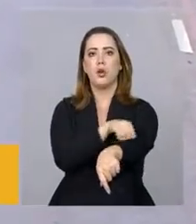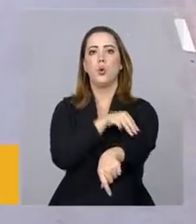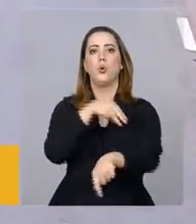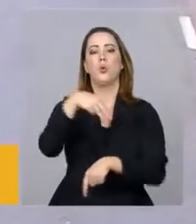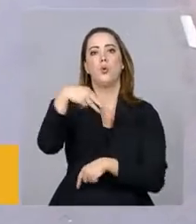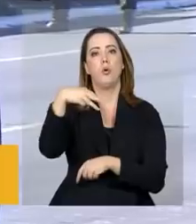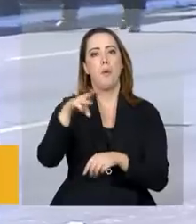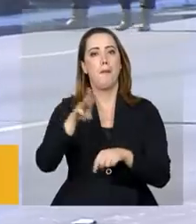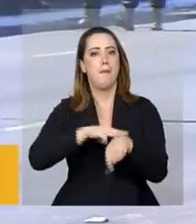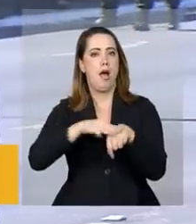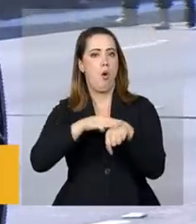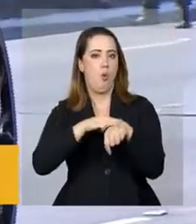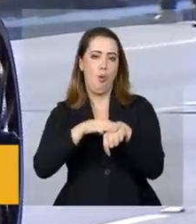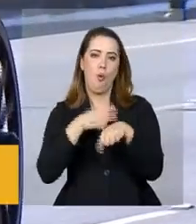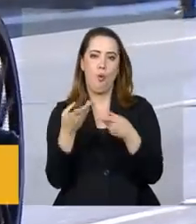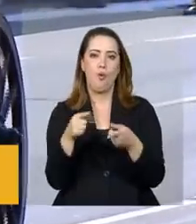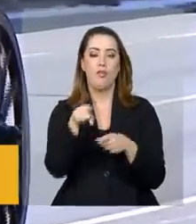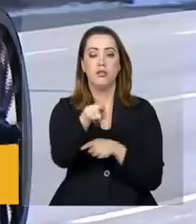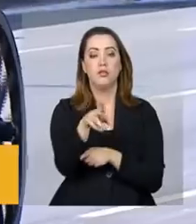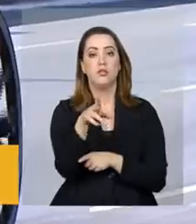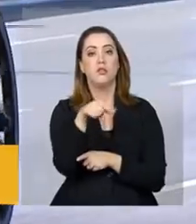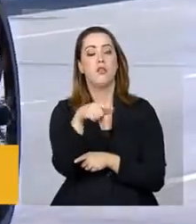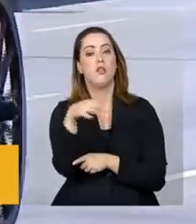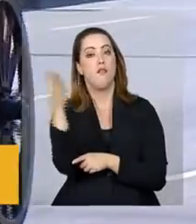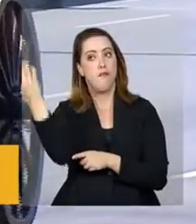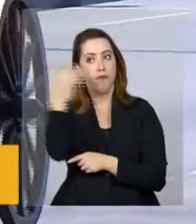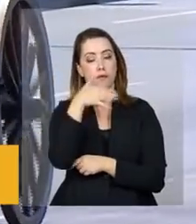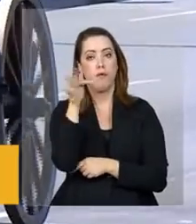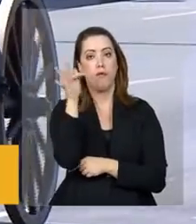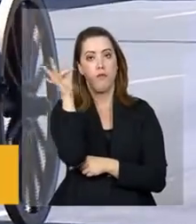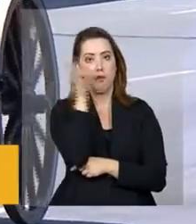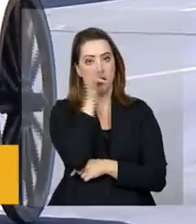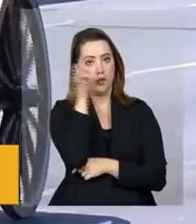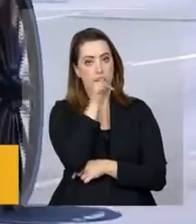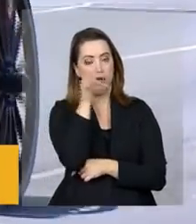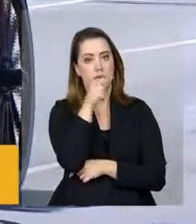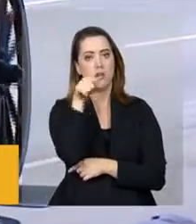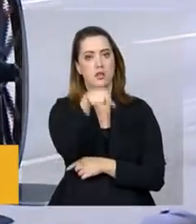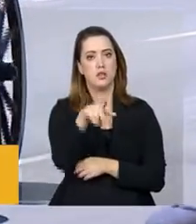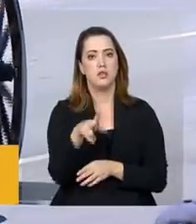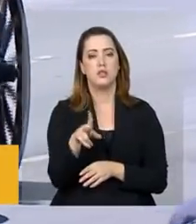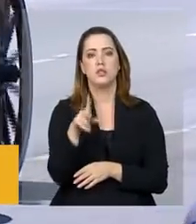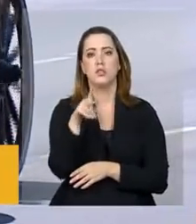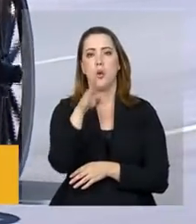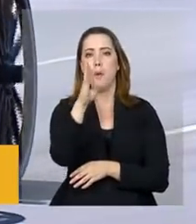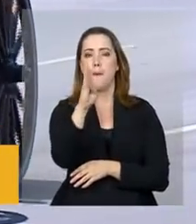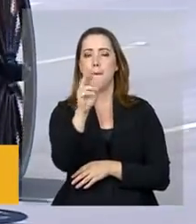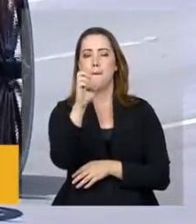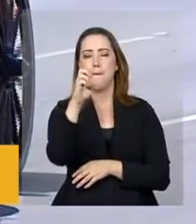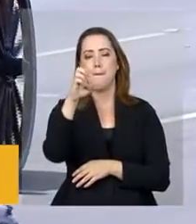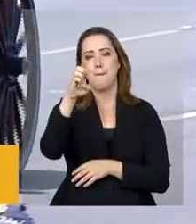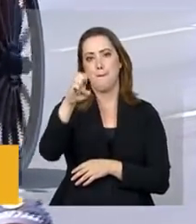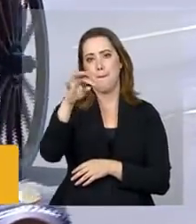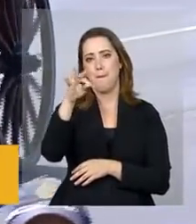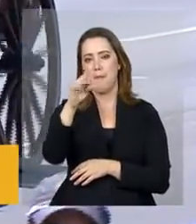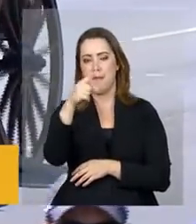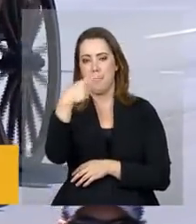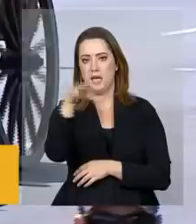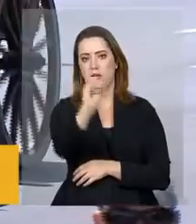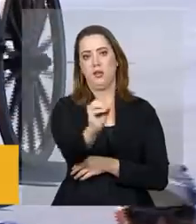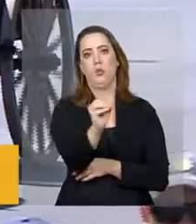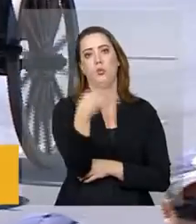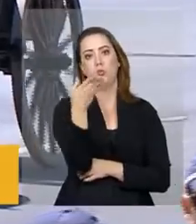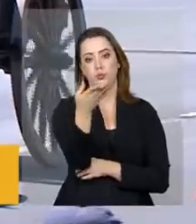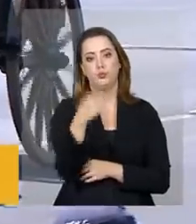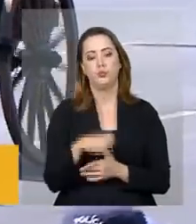para nós. São animais de origem francesa, são os animais bretões, a gente chama os cavalos bretões. E